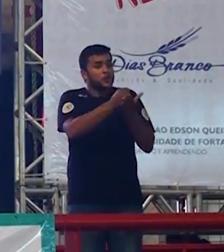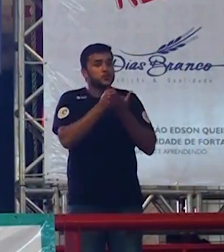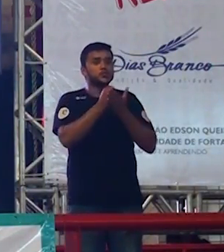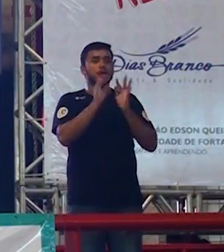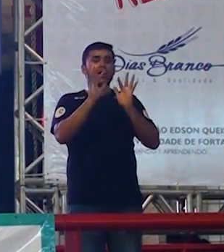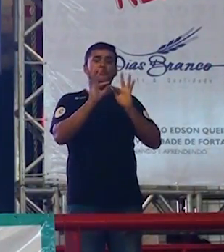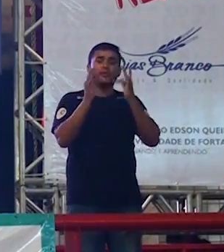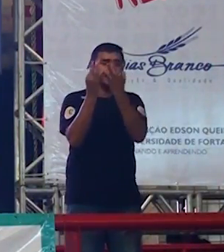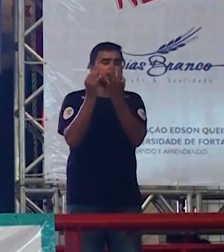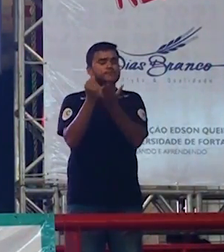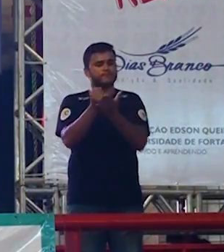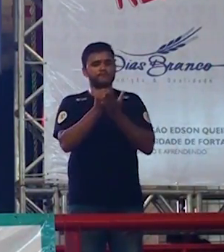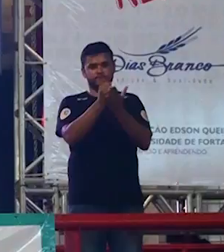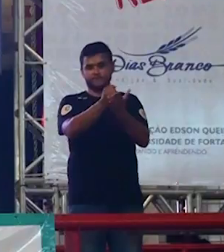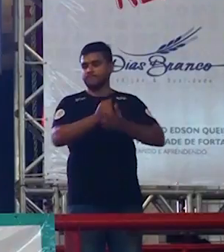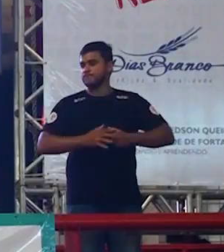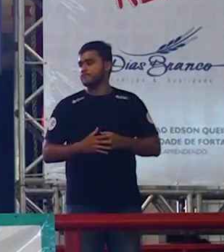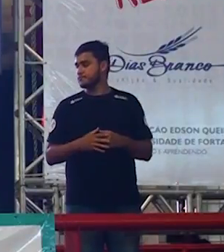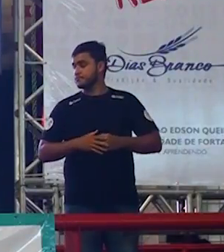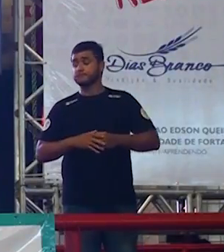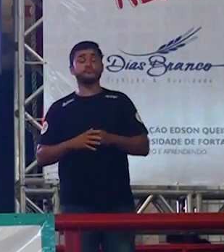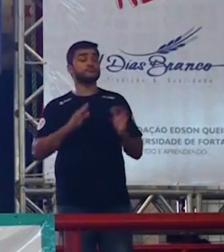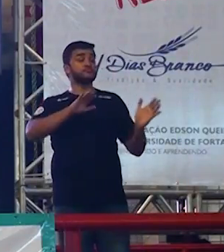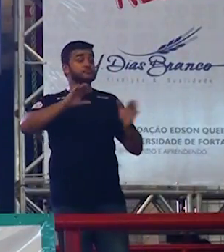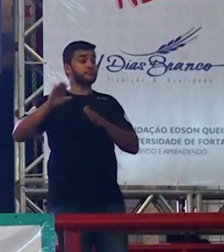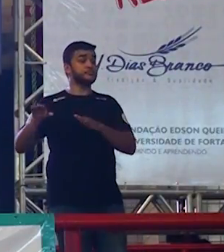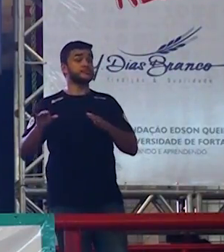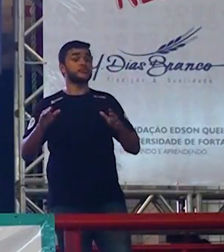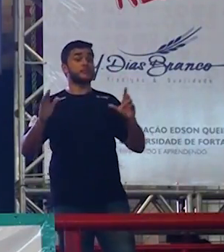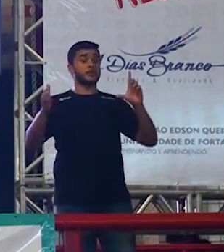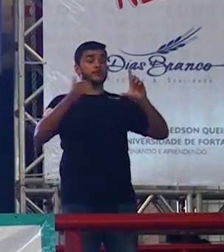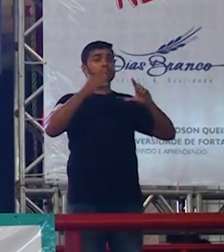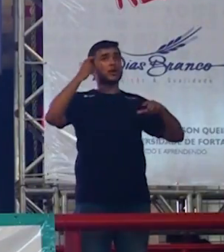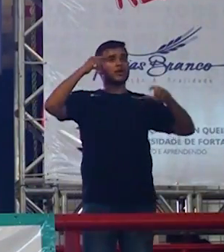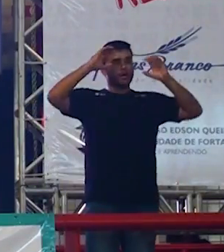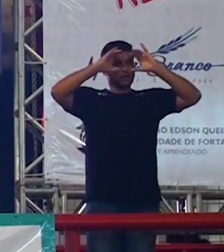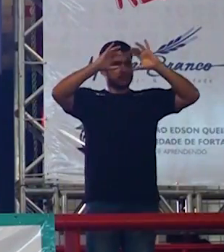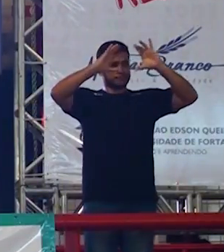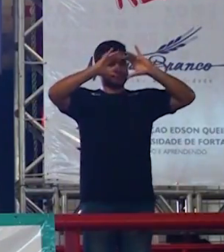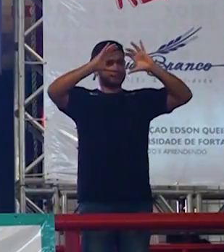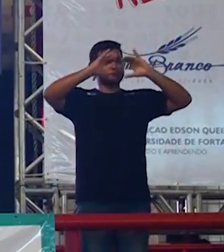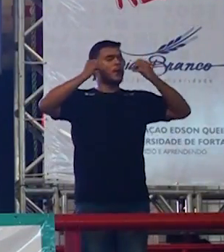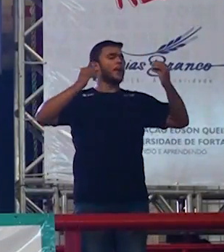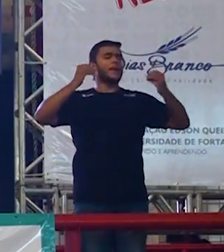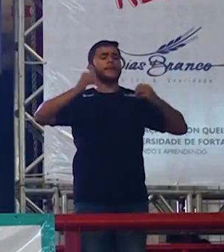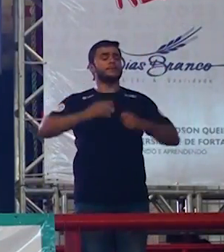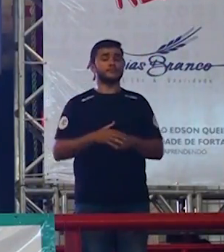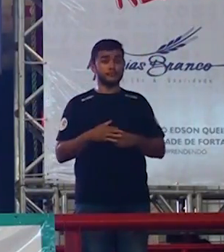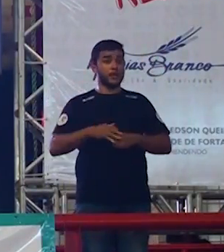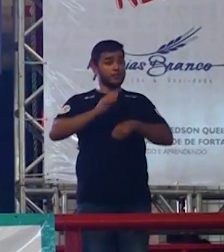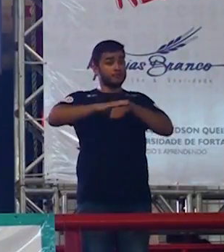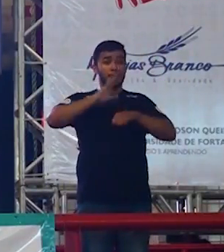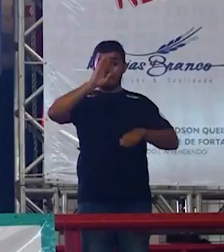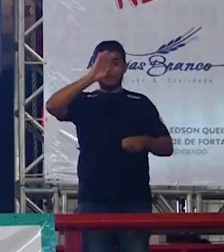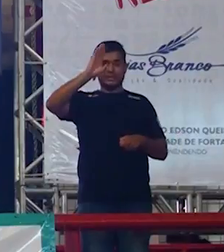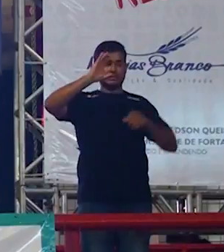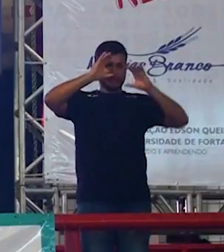eles lhe ajudem. Próximo passo, vamos falar sobre o cérebro, porque é o nosso principal